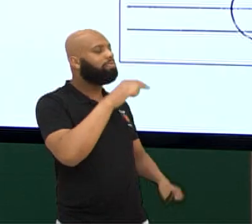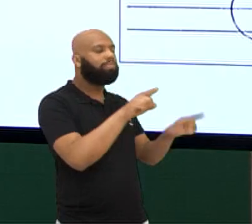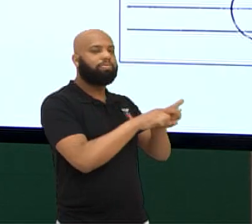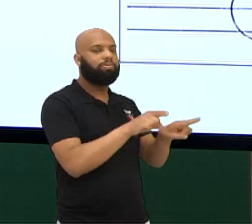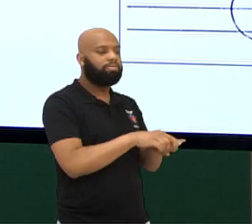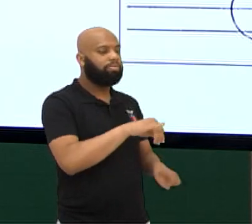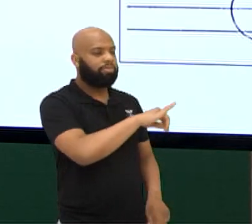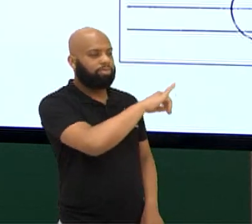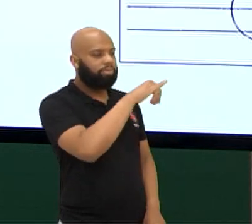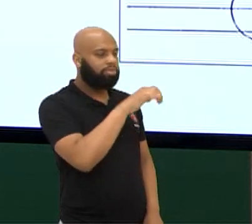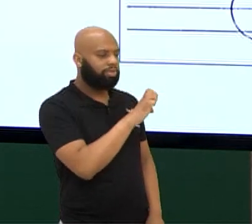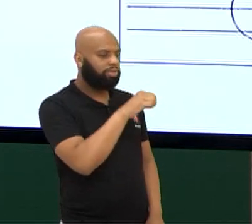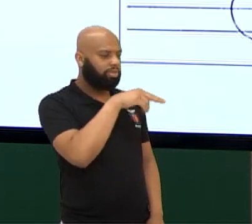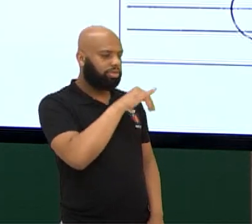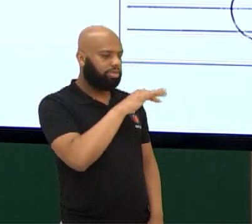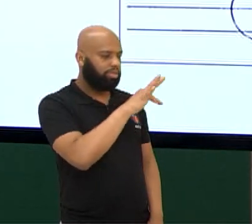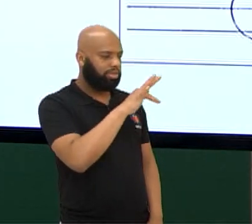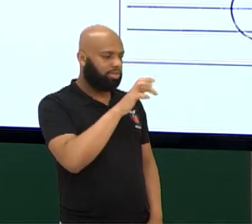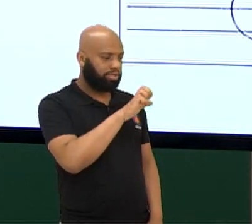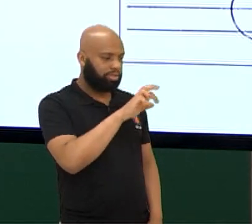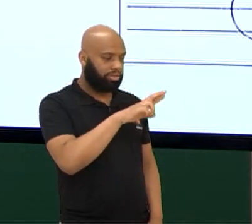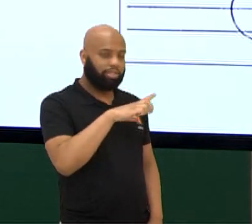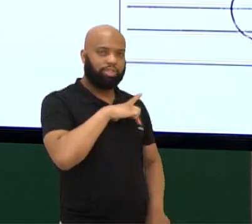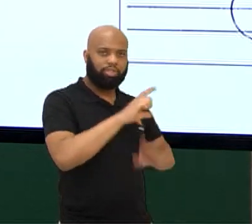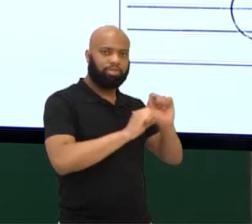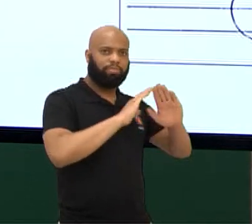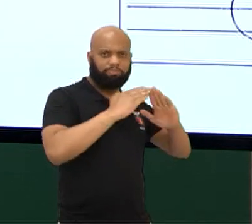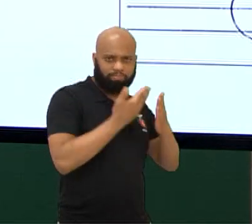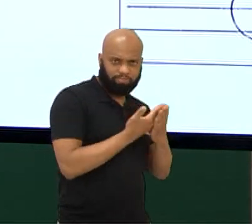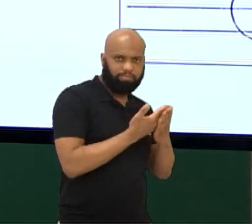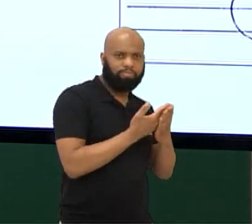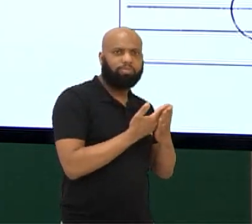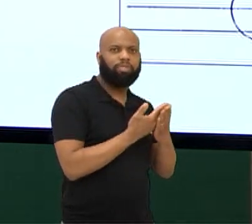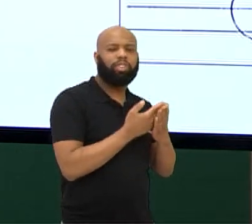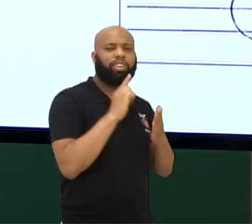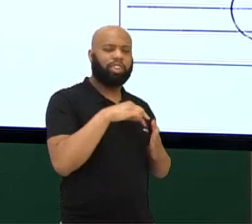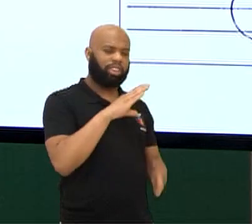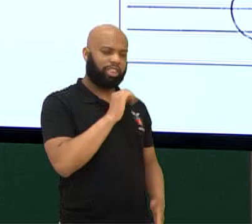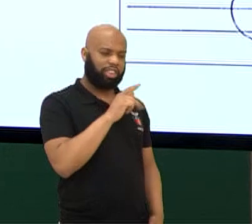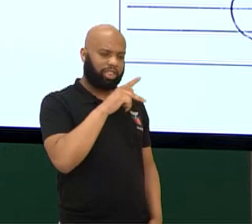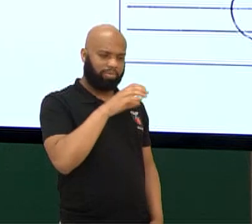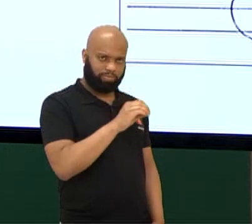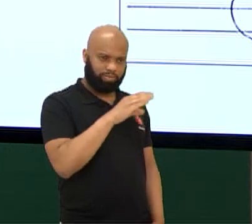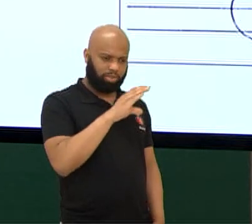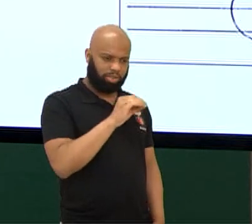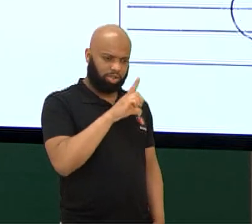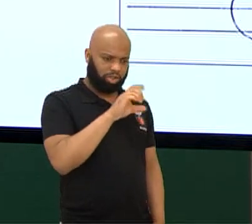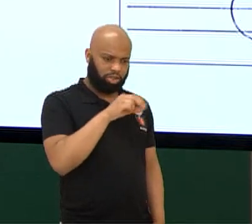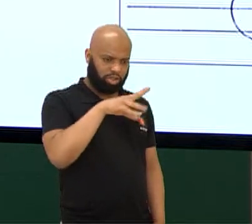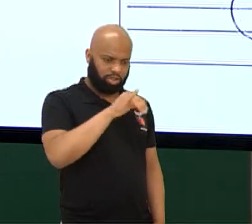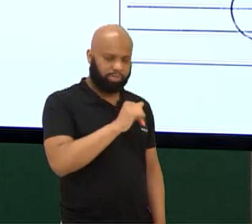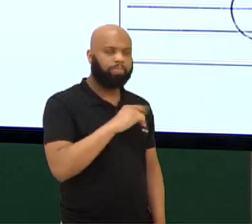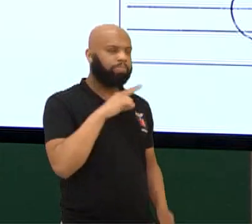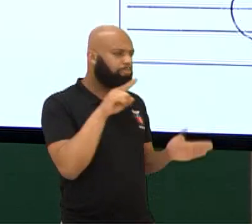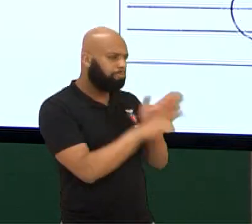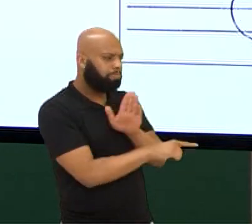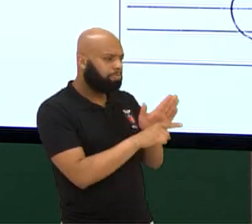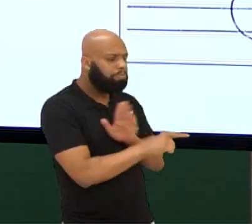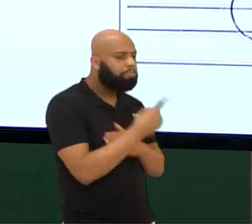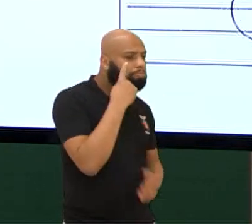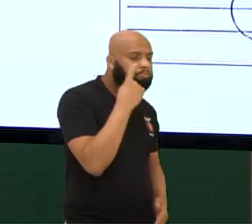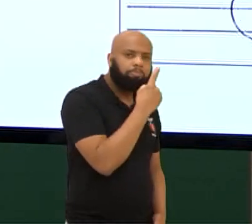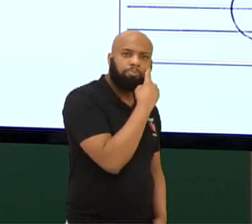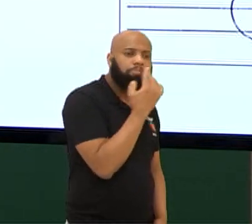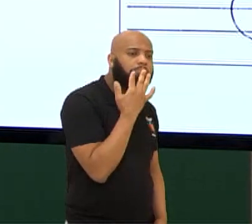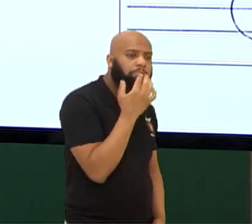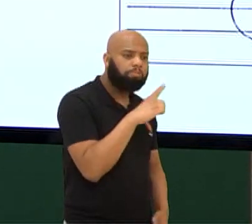está participando ali pelo Colégio Estadual do Campo Colônia Malhada. Então ela pergunta ali, a cor dos olhos interfere na sensibilidade?